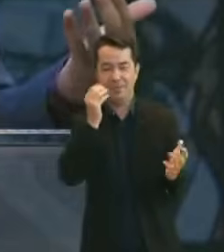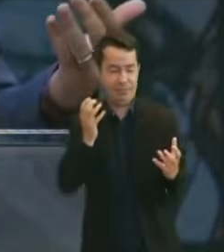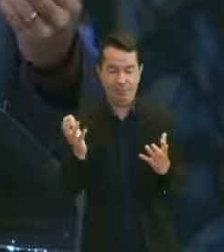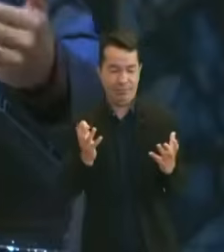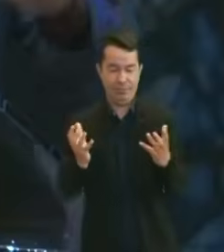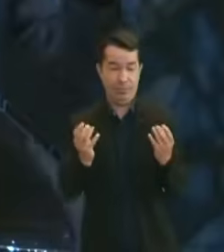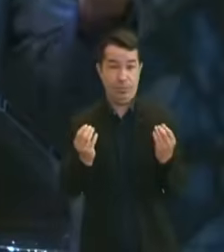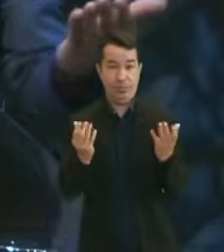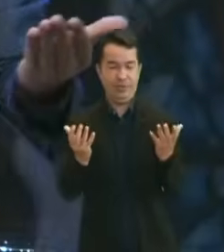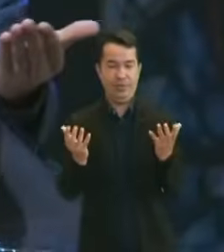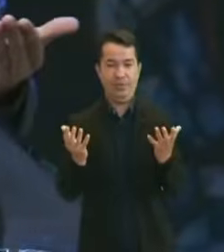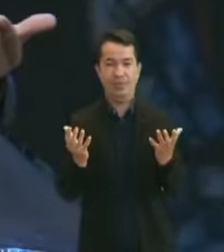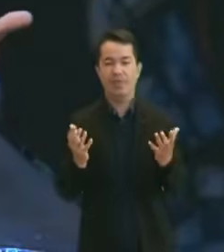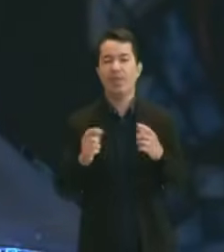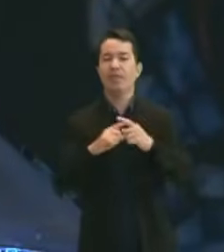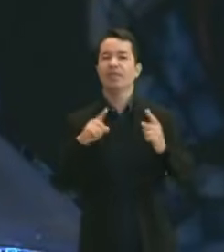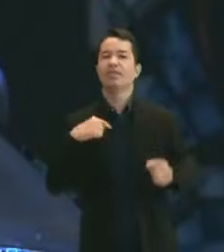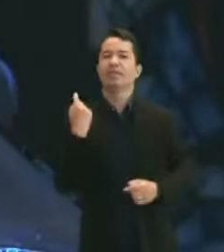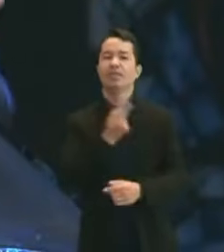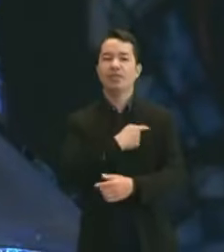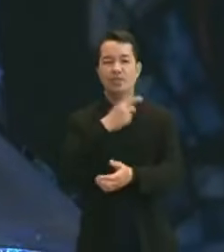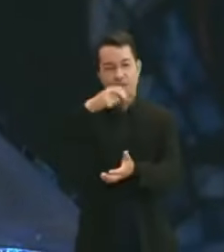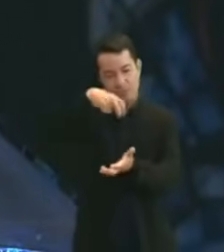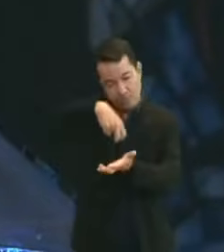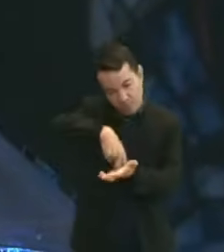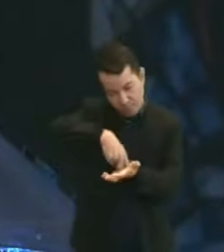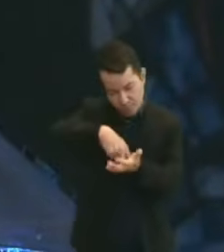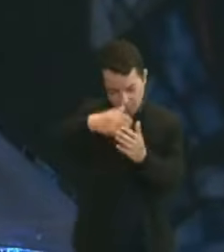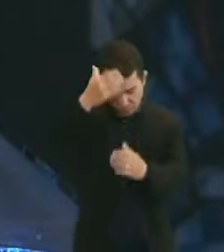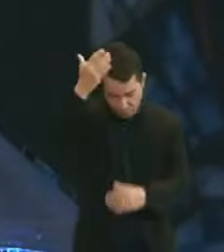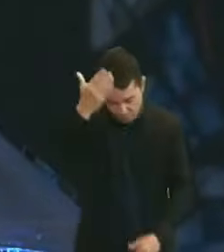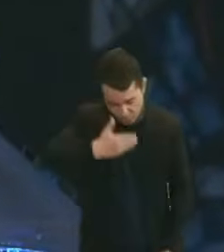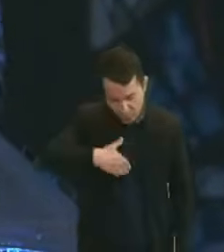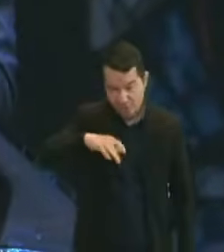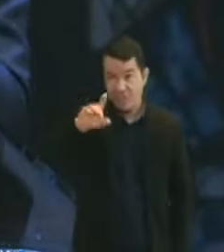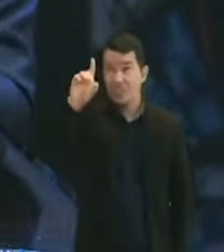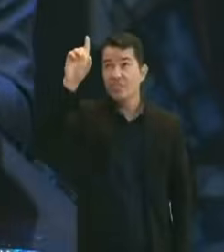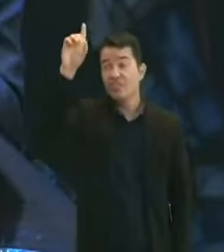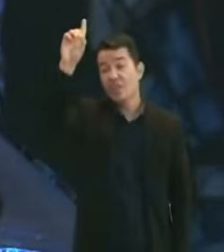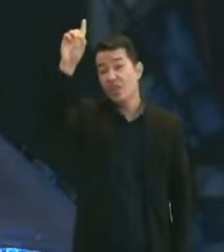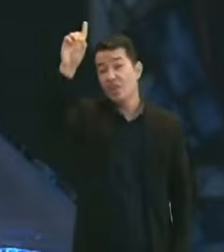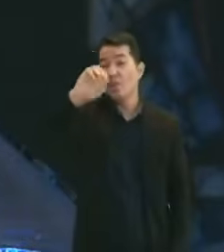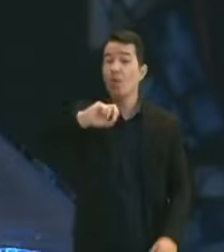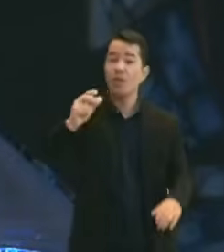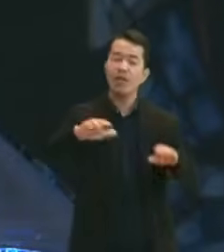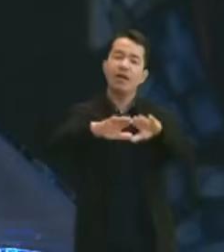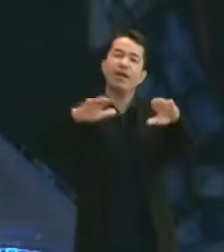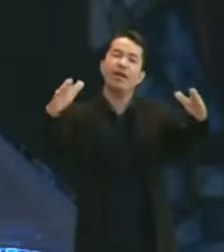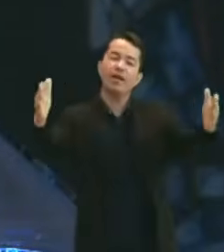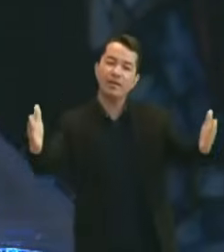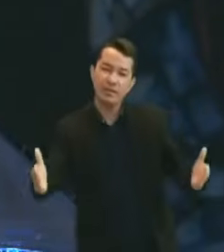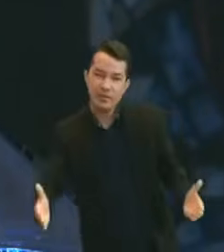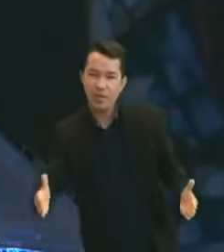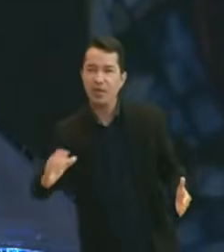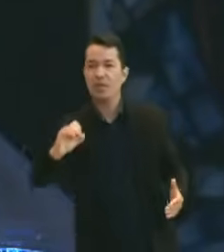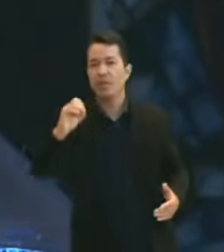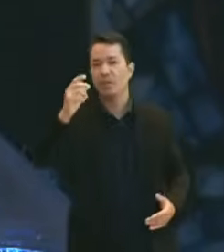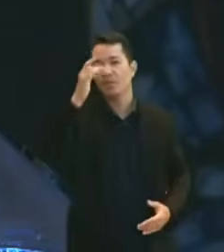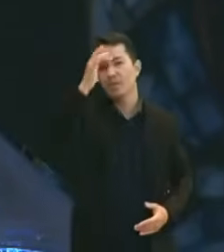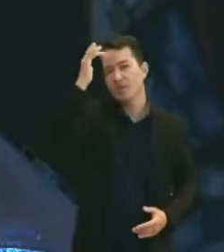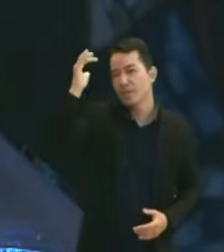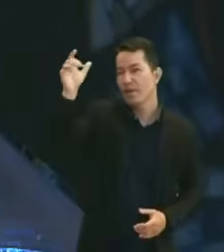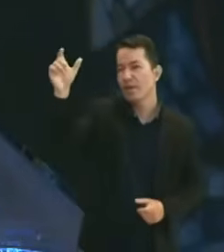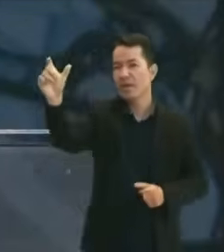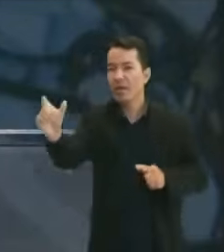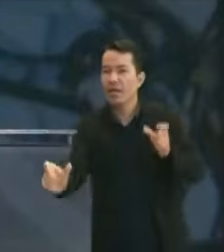nos ajoelhando diante de Deus, e não diante de um altar, ou de uma pessoa, ou de qualquer outra coisa, tanto faz se a gente se ajoelha de